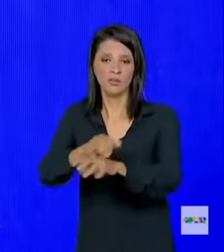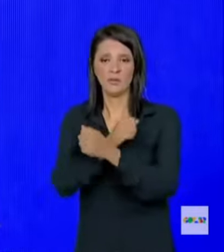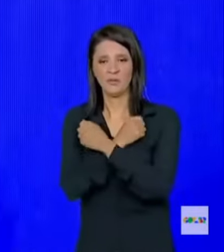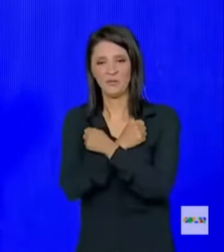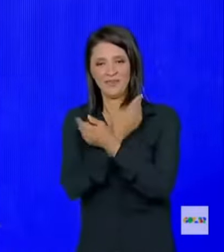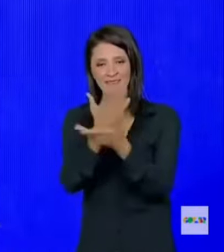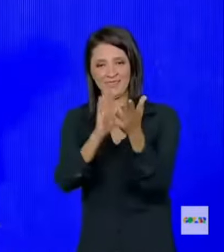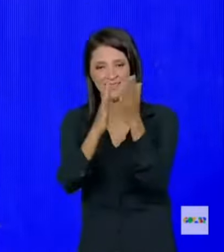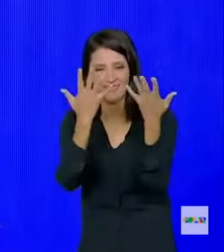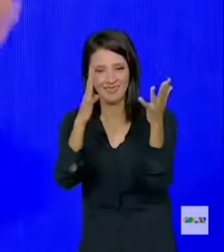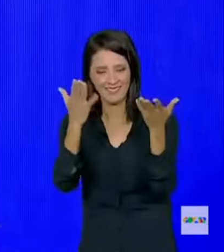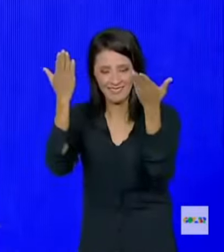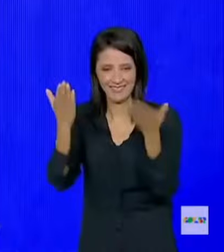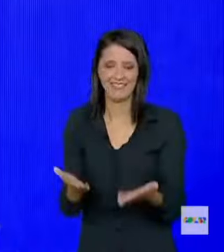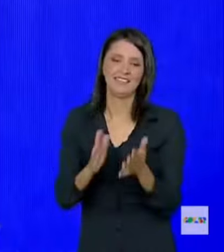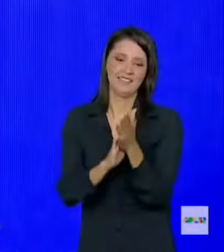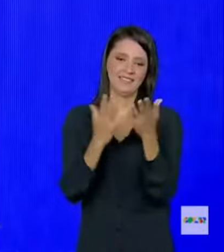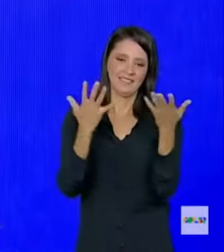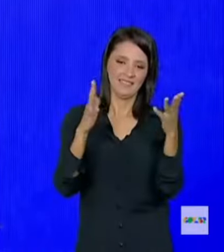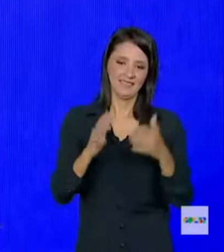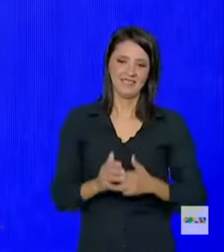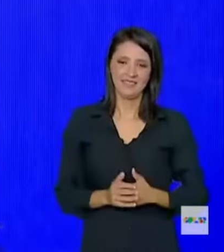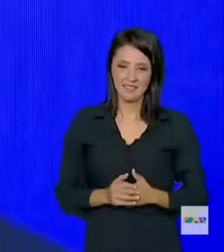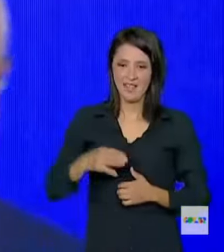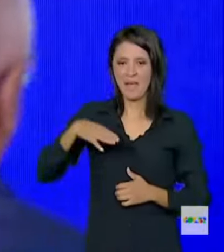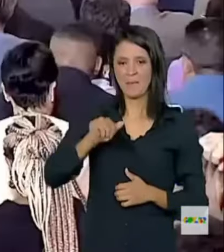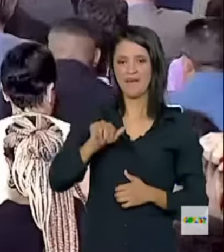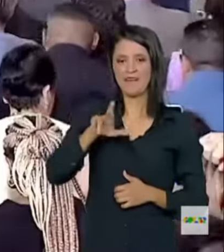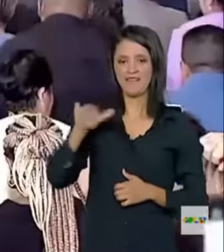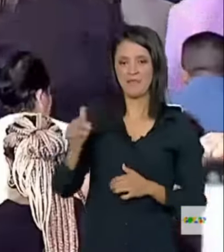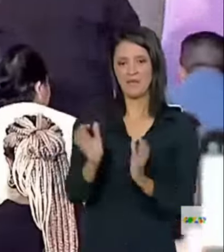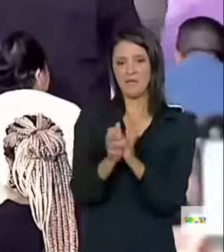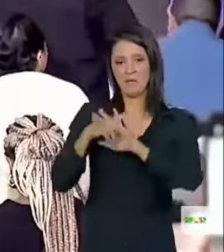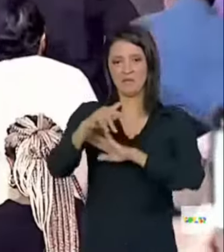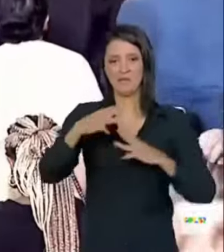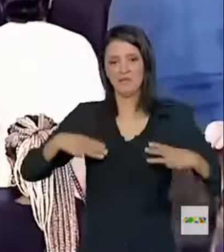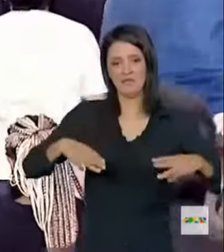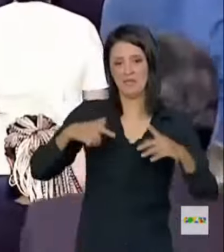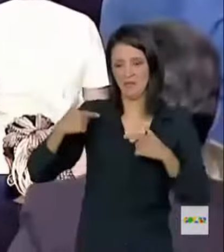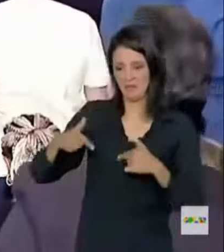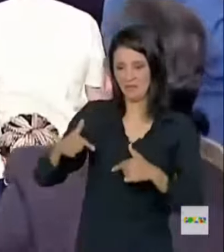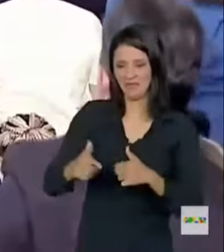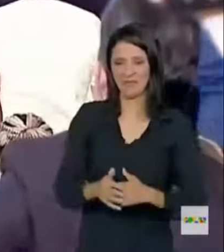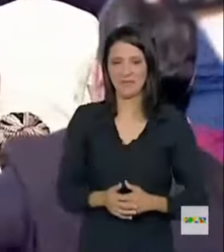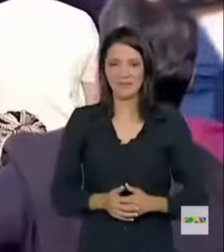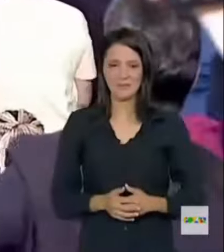abraço, parabéns, Marinho. Parabéns ao Marinho e à equipe do Ministério do Trabalho.